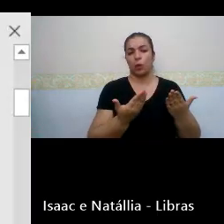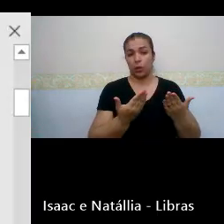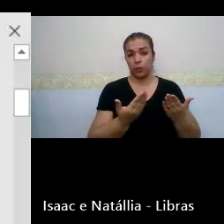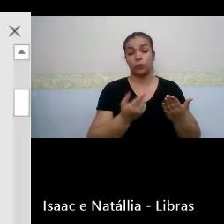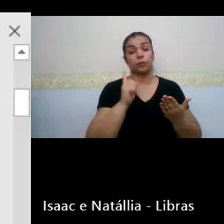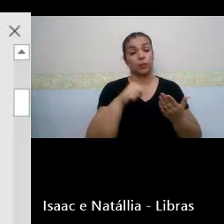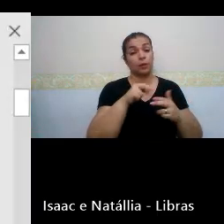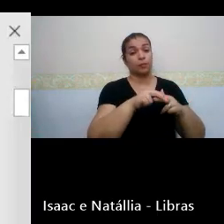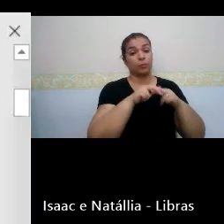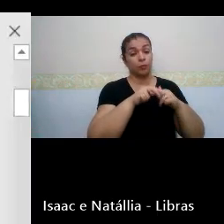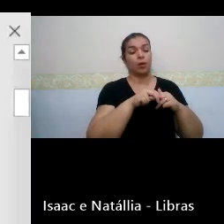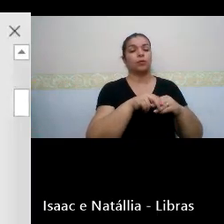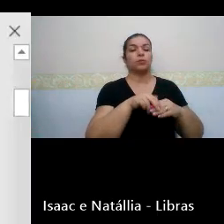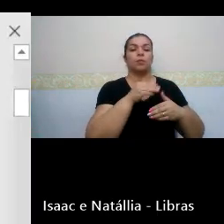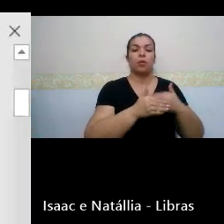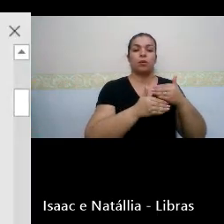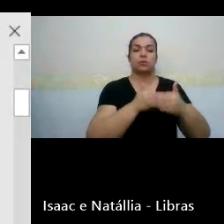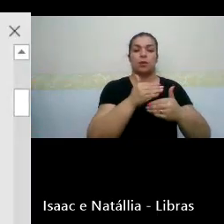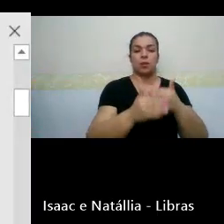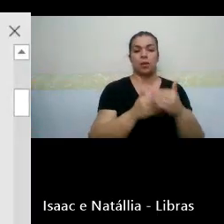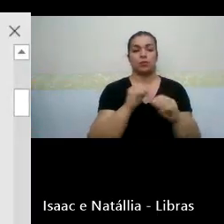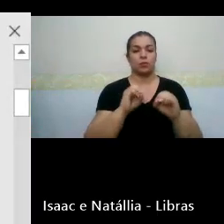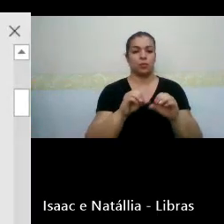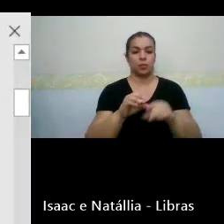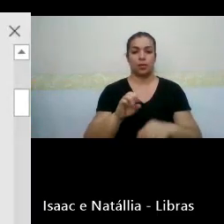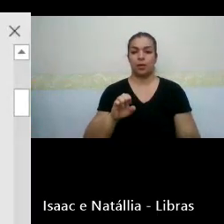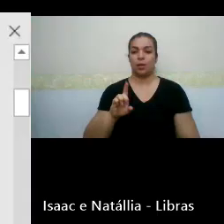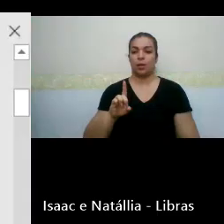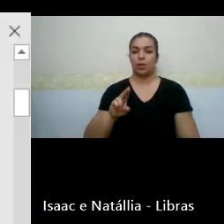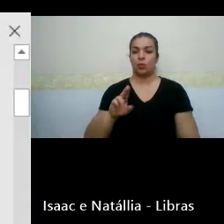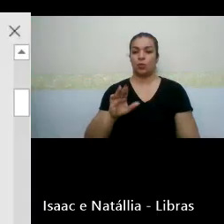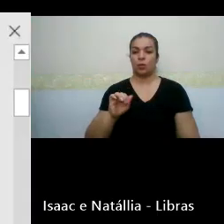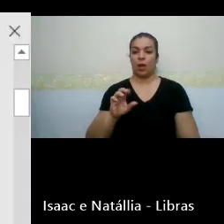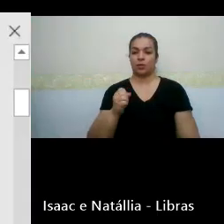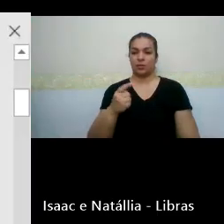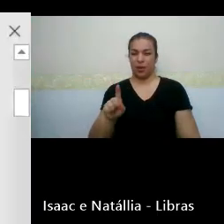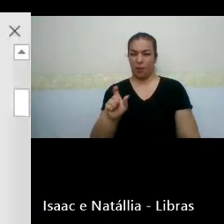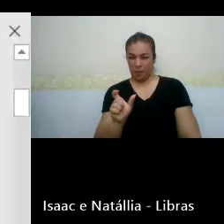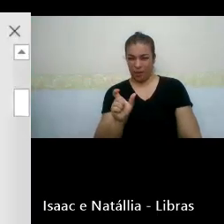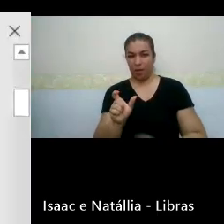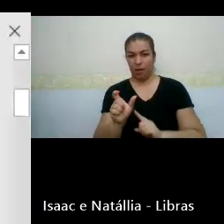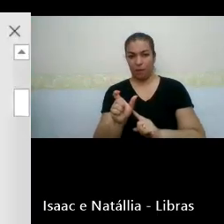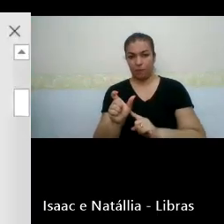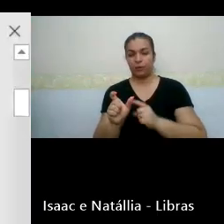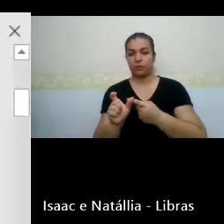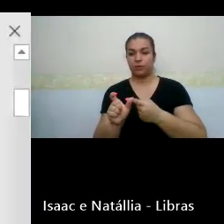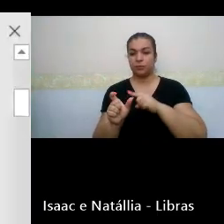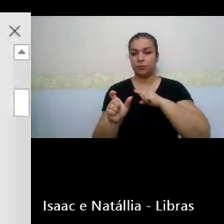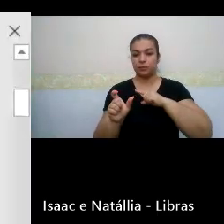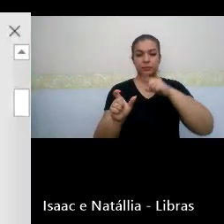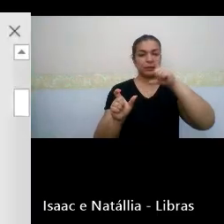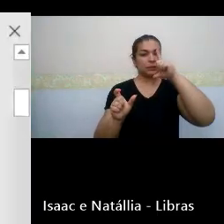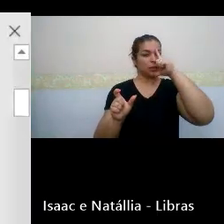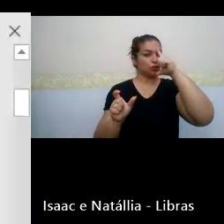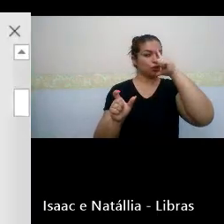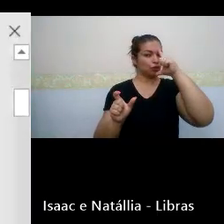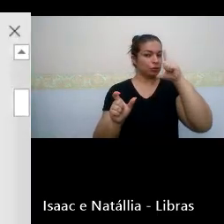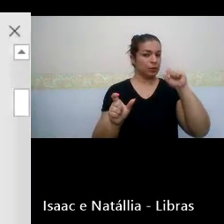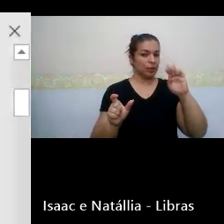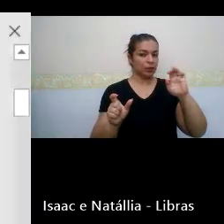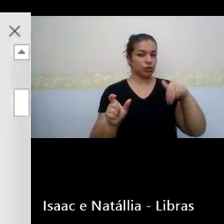processo educacional. O termo educação, ele se origina da língua latina, né?